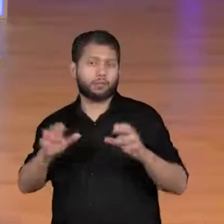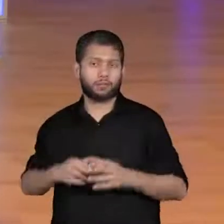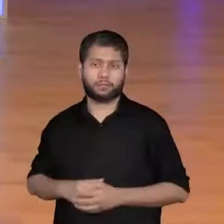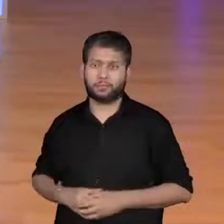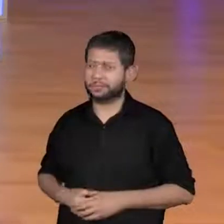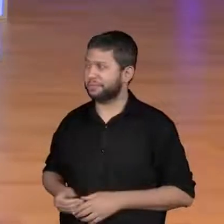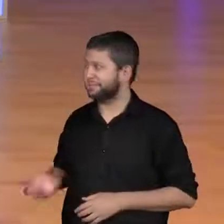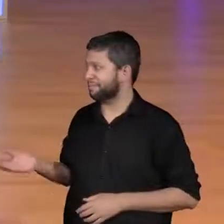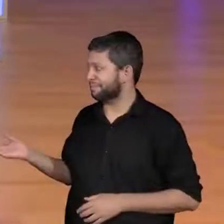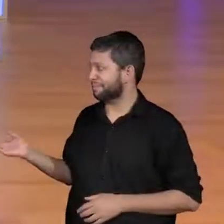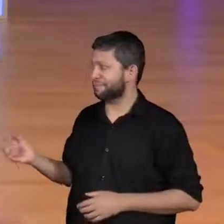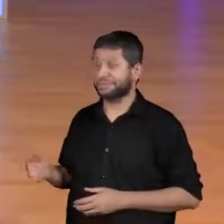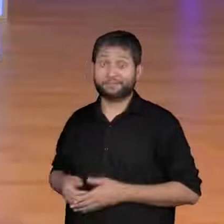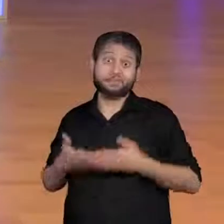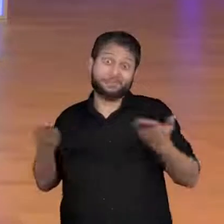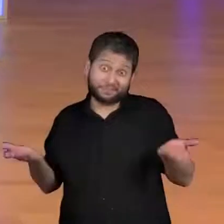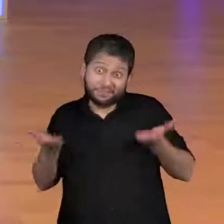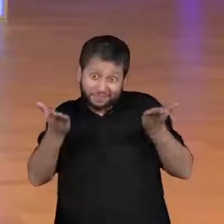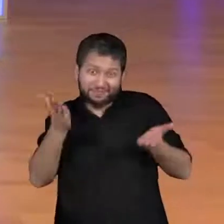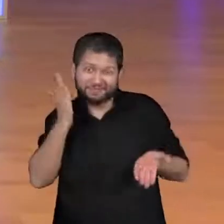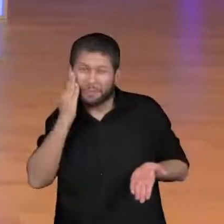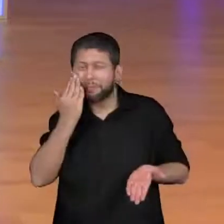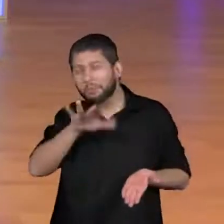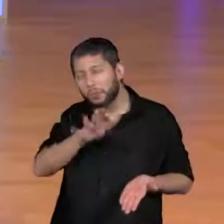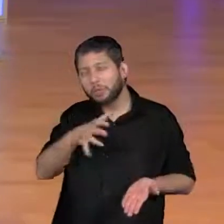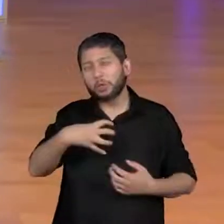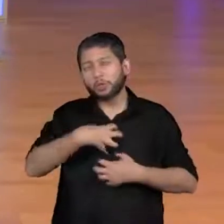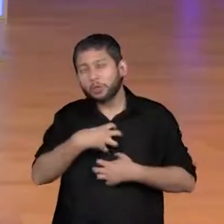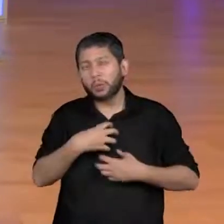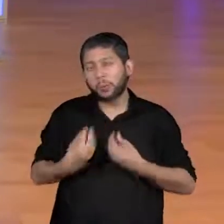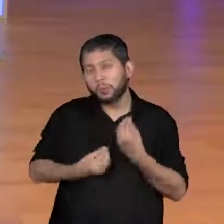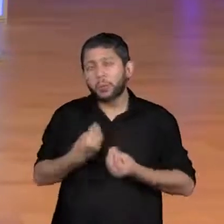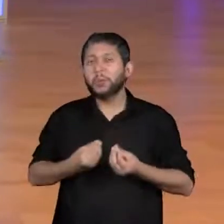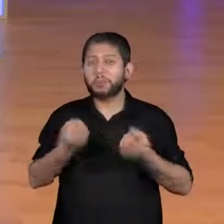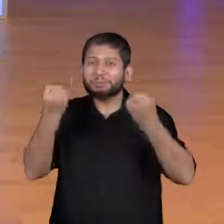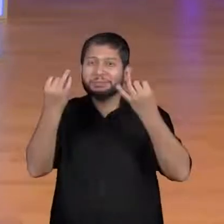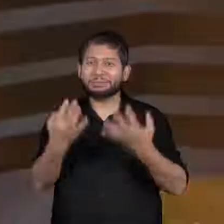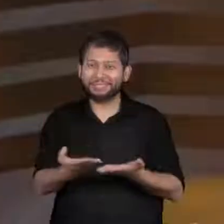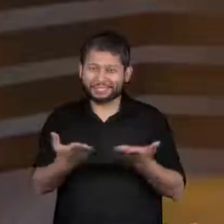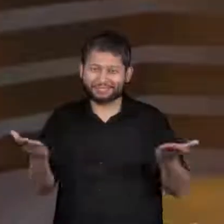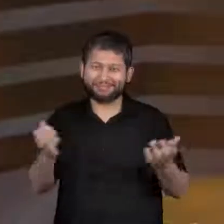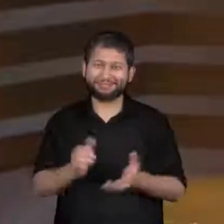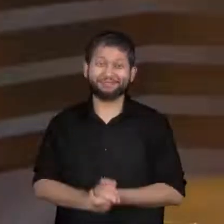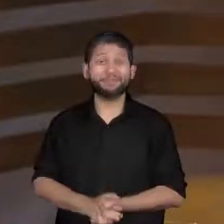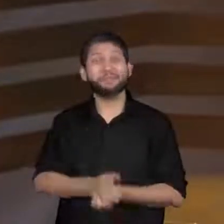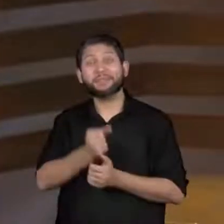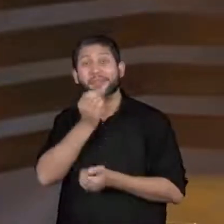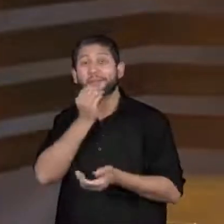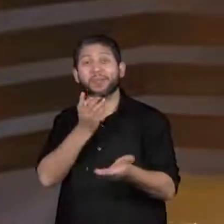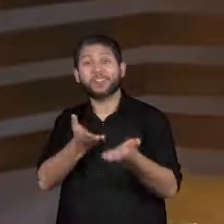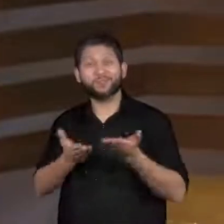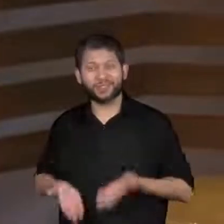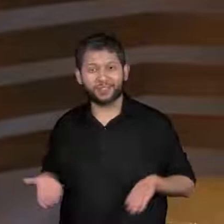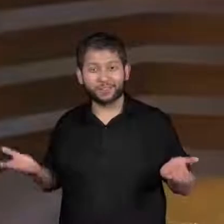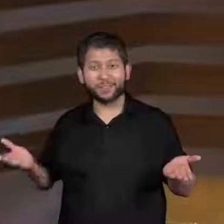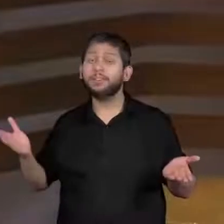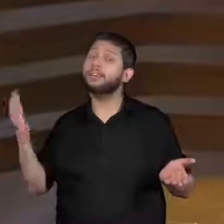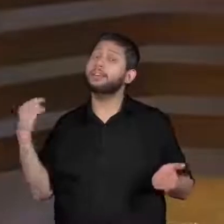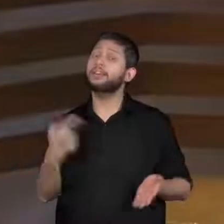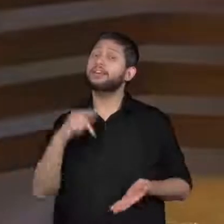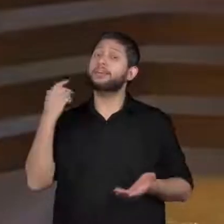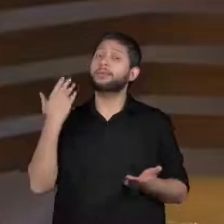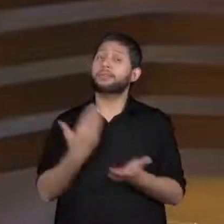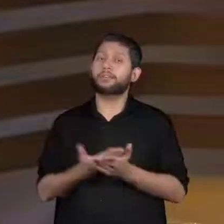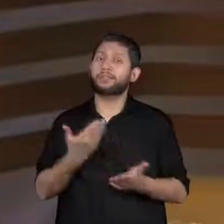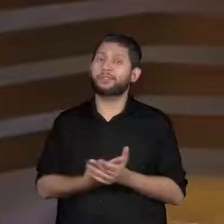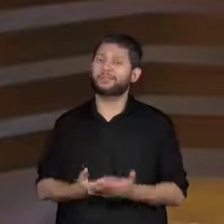Então, acredito que agora deu para todo mundo mais ou menos aí nos visualizar. Pro, sejam todos muito bem-vindos mais uma vez e vamos para